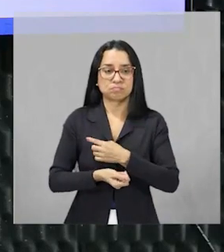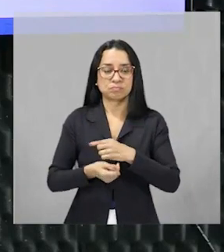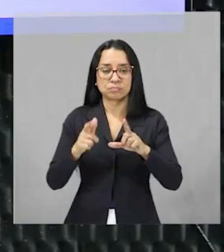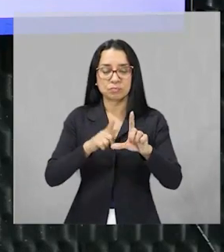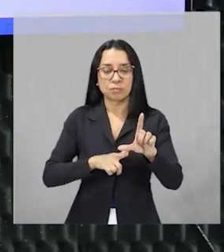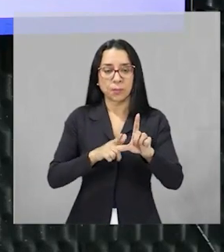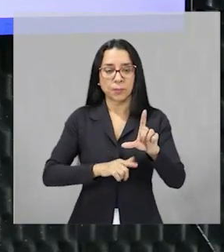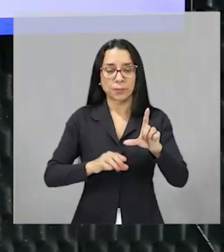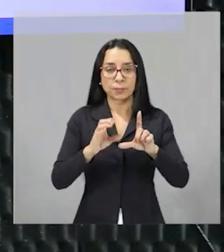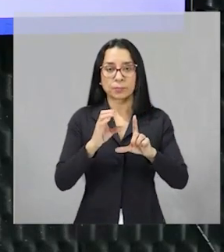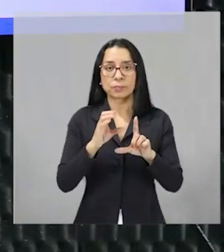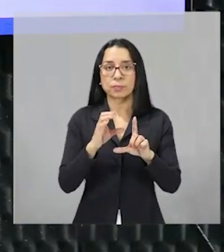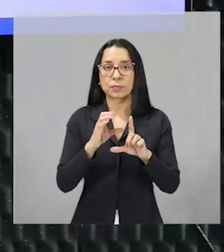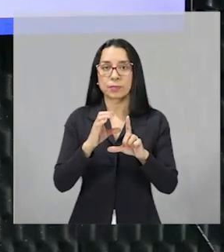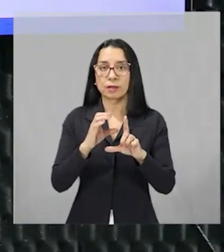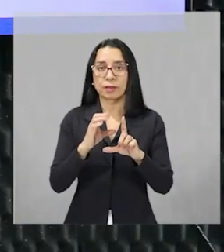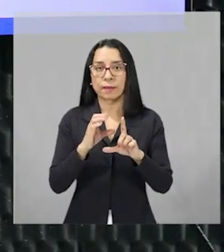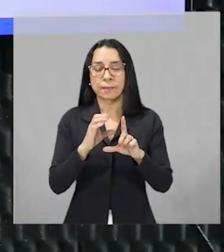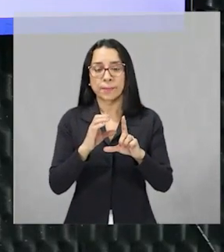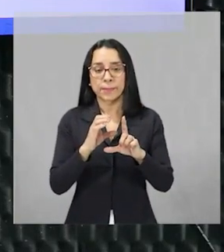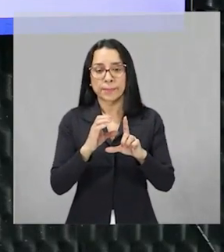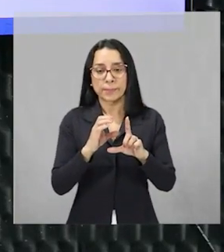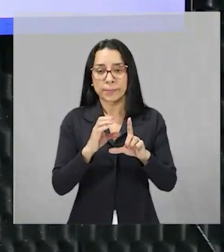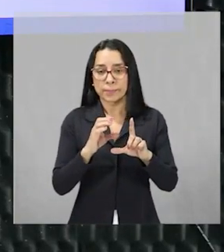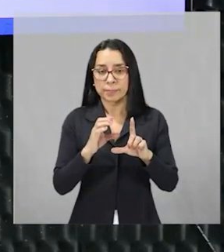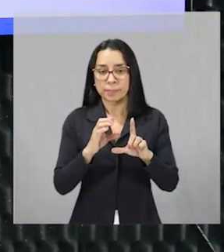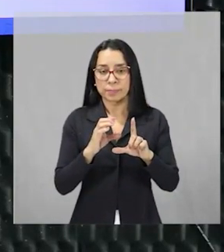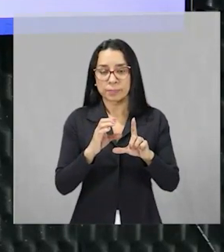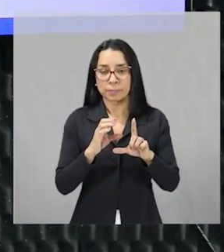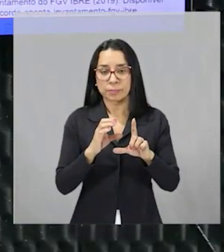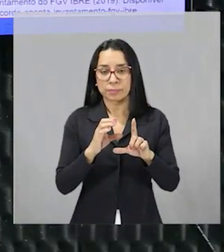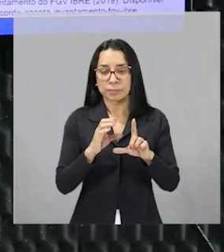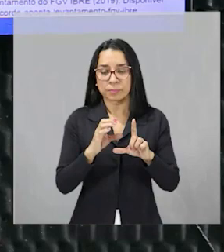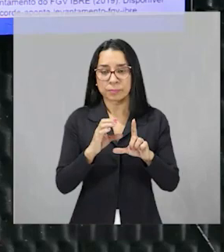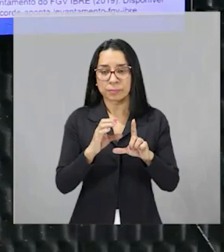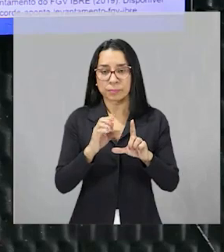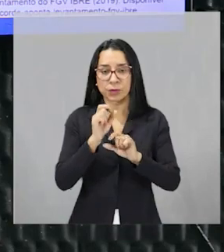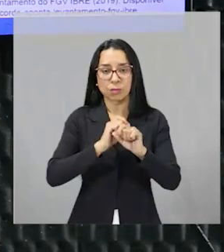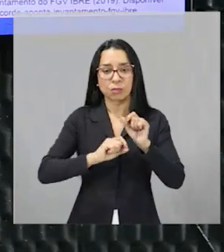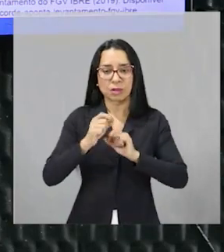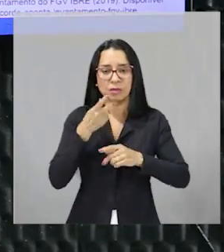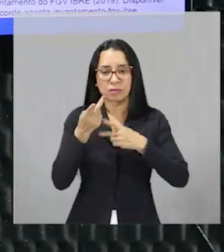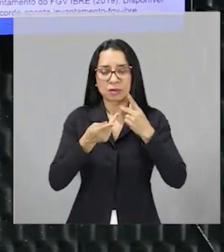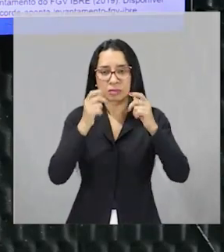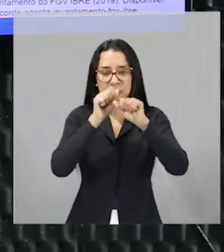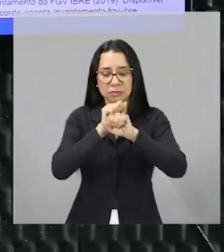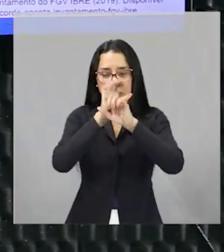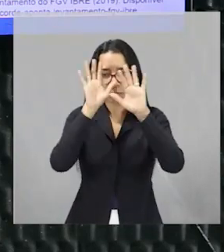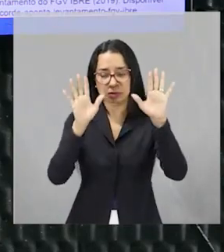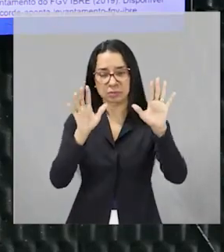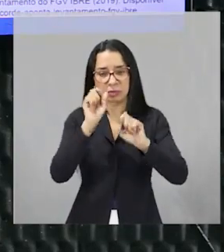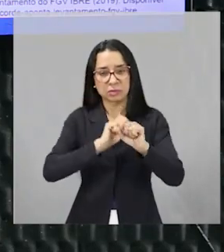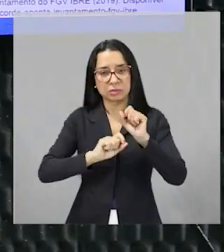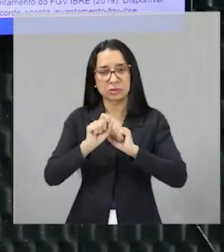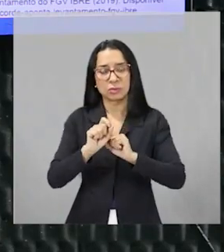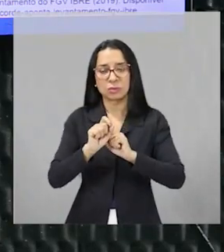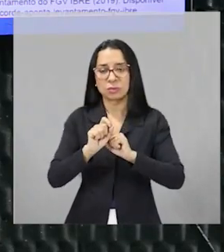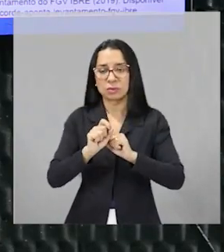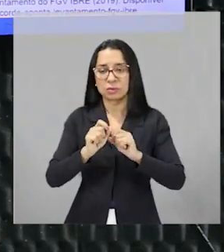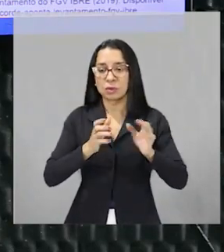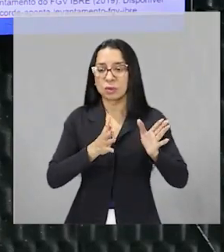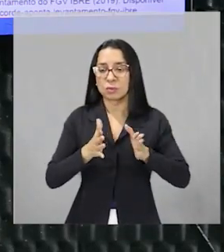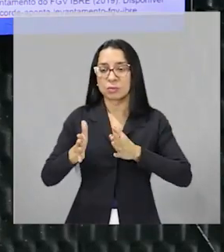os dois grupos aumentou no período pós-crise? Ora, galera, foi o que nós falamos claramente. Enquanto no